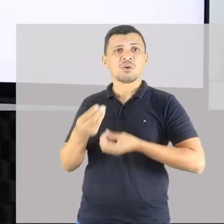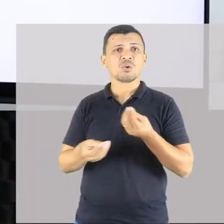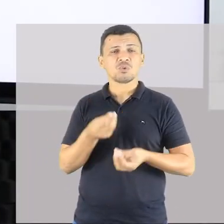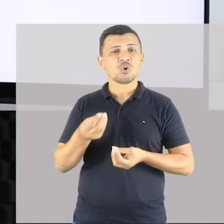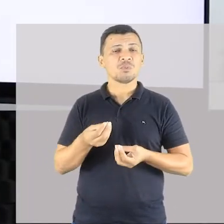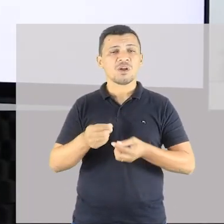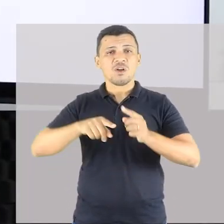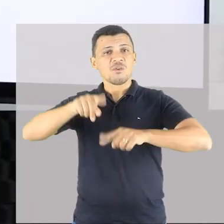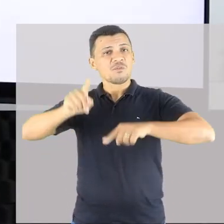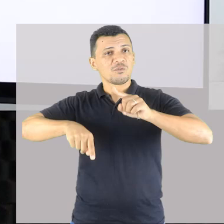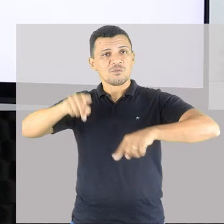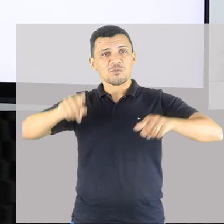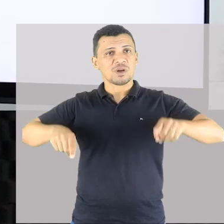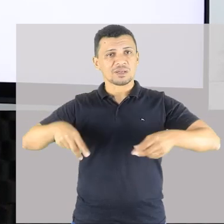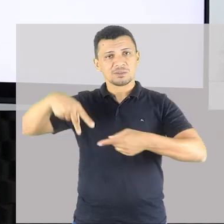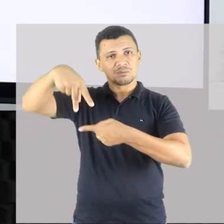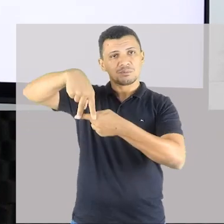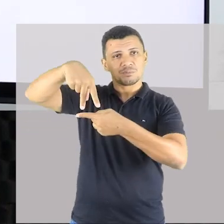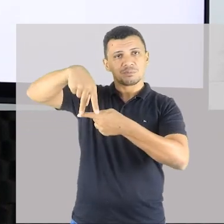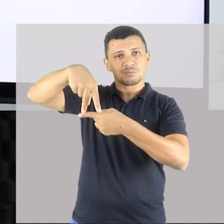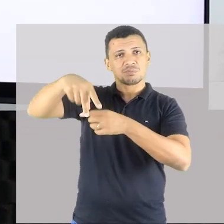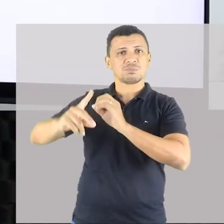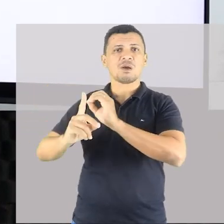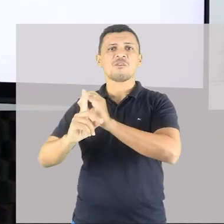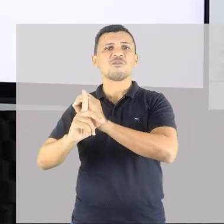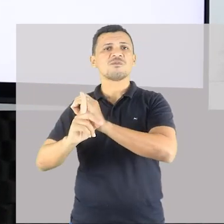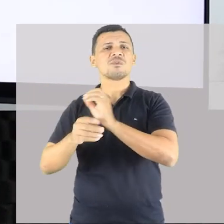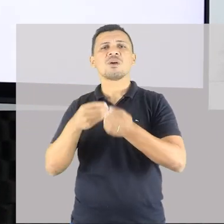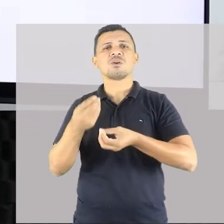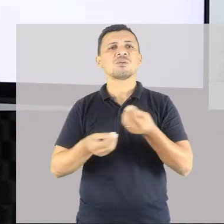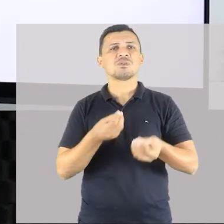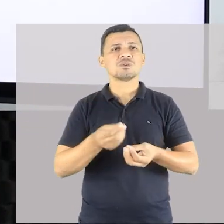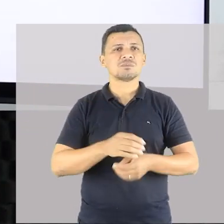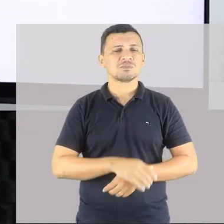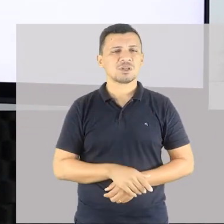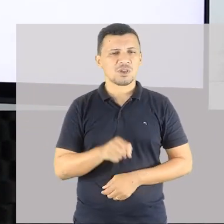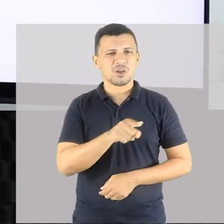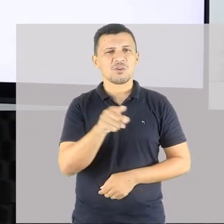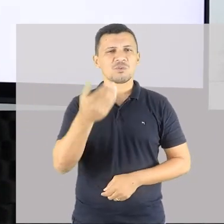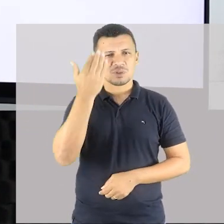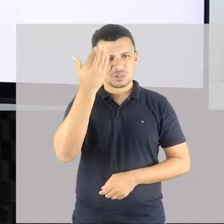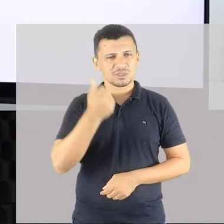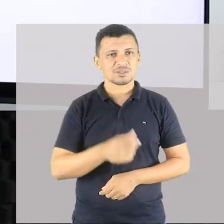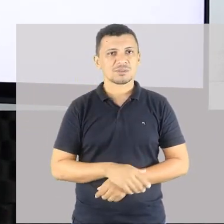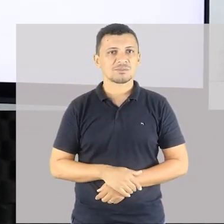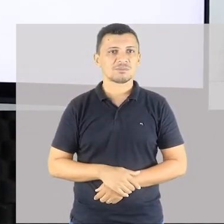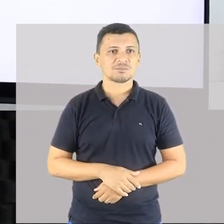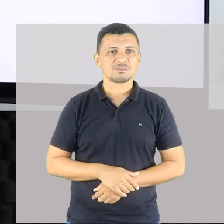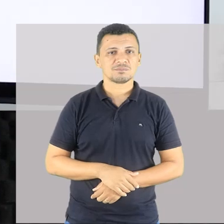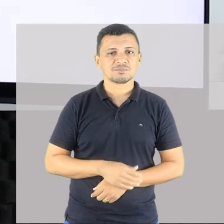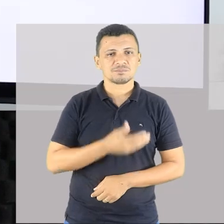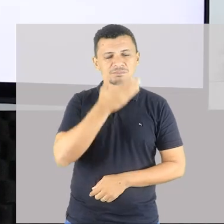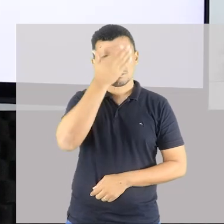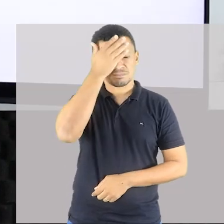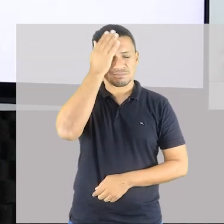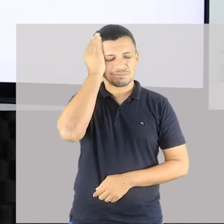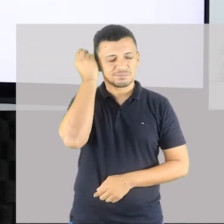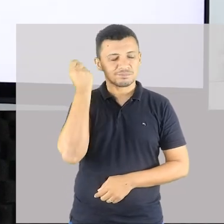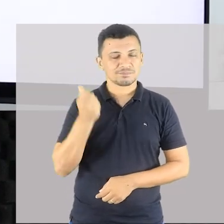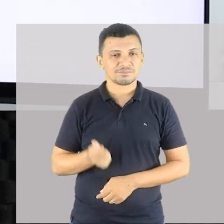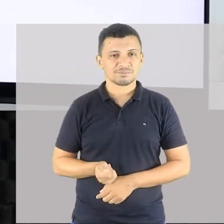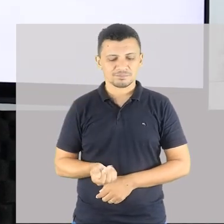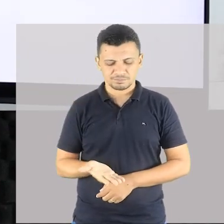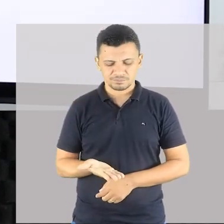fluxo magnético. Como é que varia fluxo magnético? Aí vocês já sabem. Vou até botar aqui para ficar melhor para a gente, ó. Como é que faz para variar